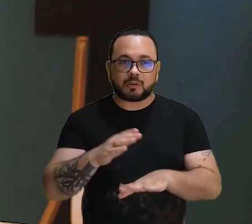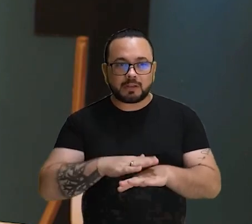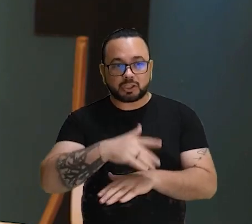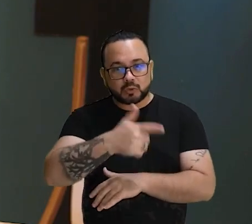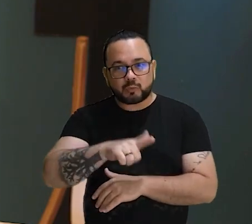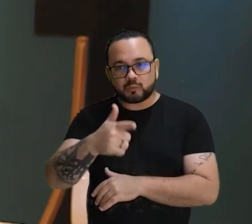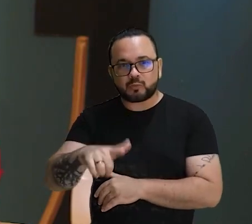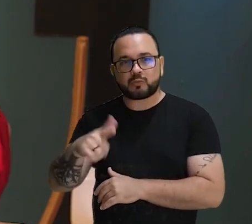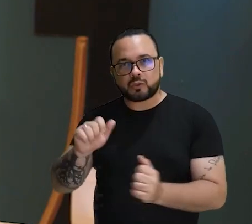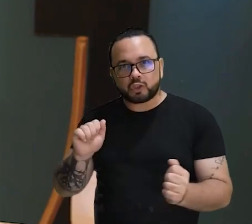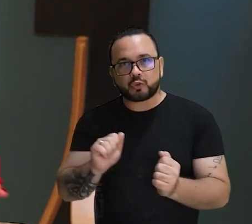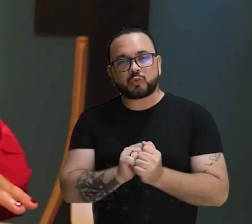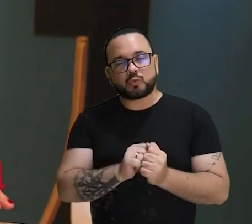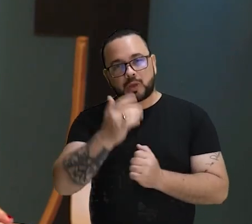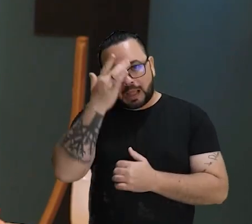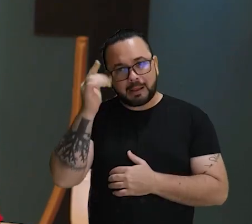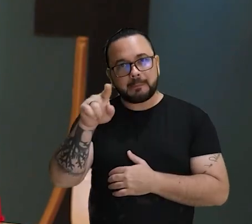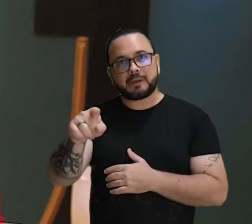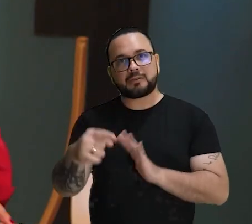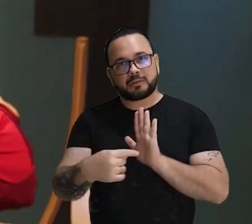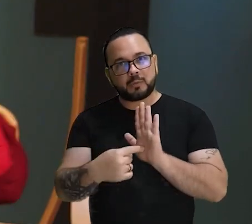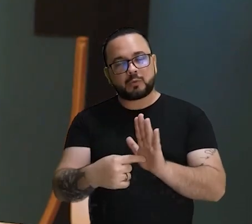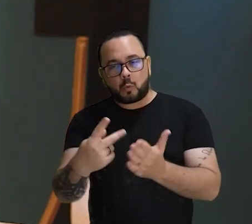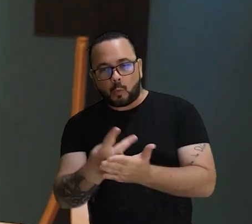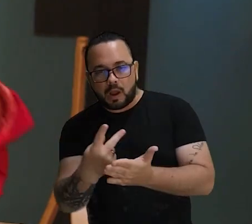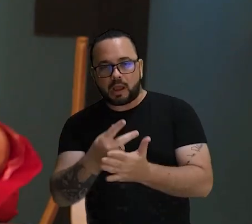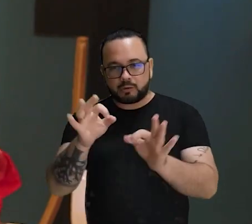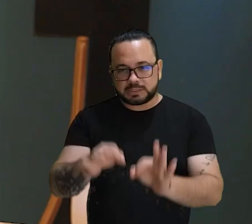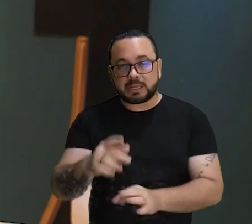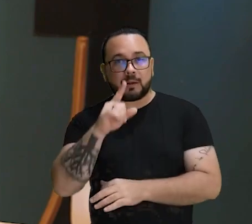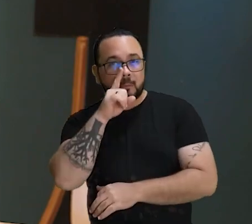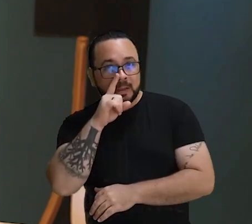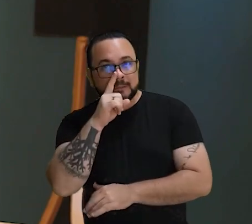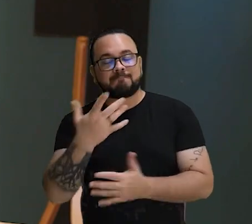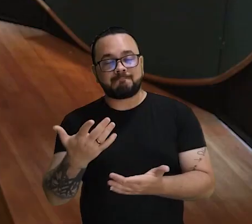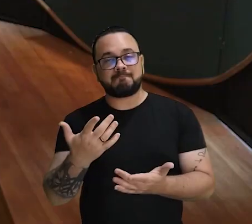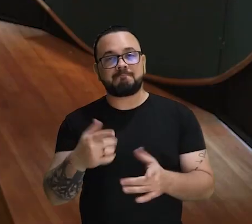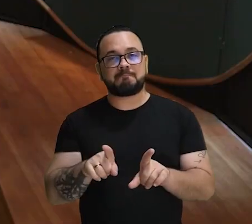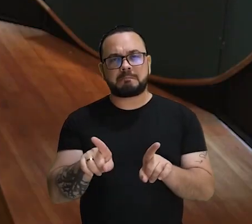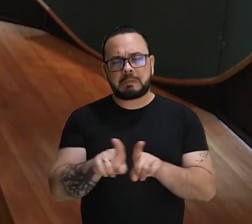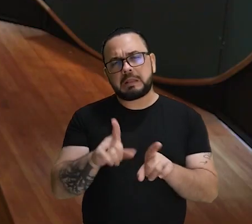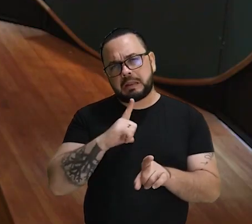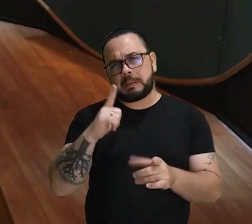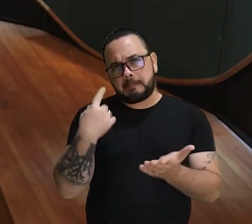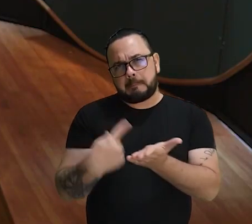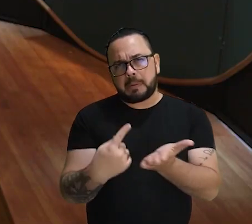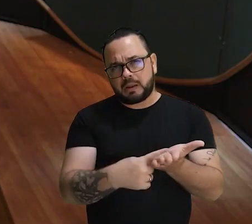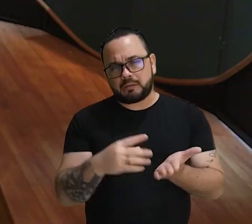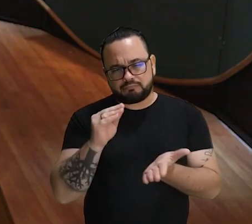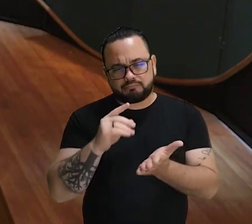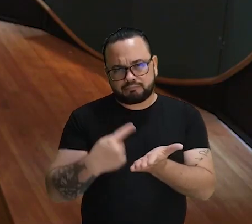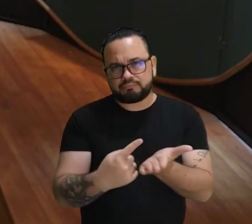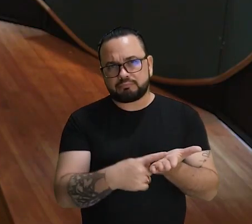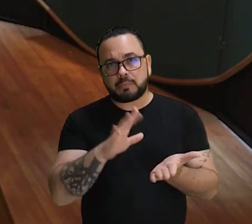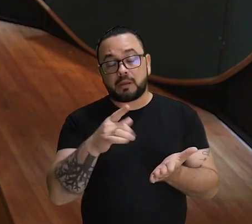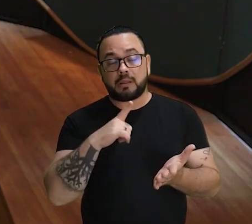A, repetir, sim, sabe? Tem que ir junto com o jogo da cena, com o erro, com o risco, jogando. Então, assim, tem marcação, ao mesmo tempo tem essa